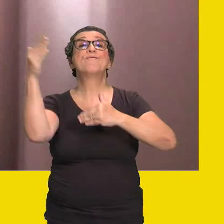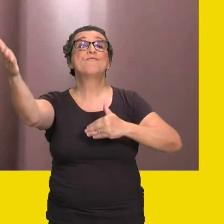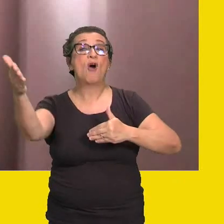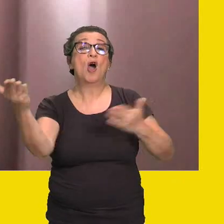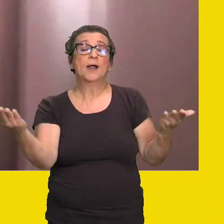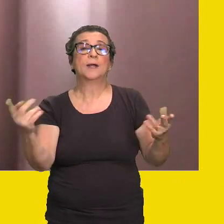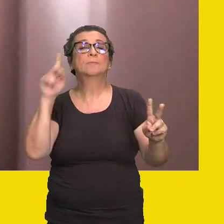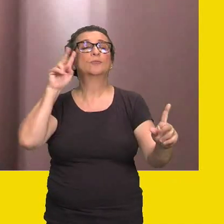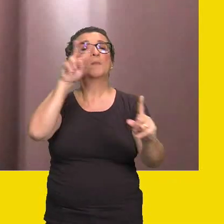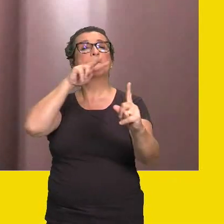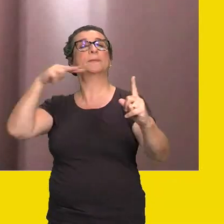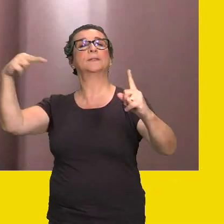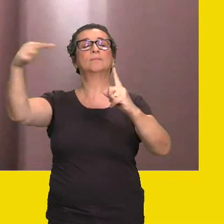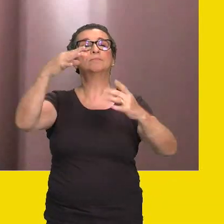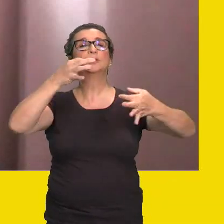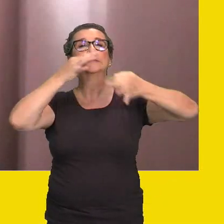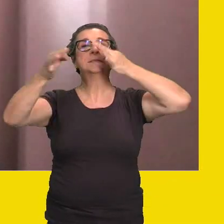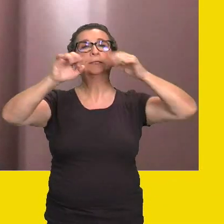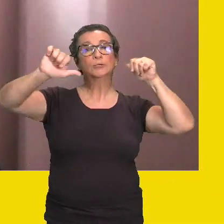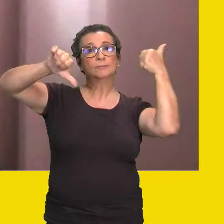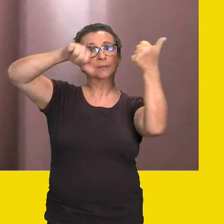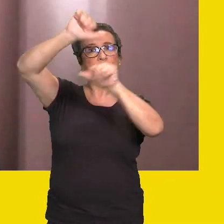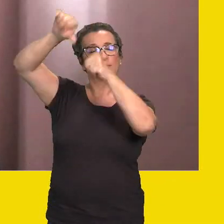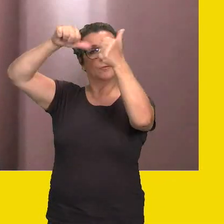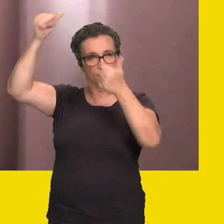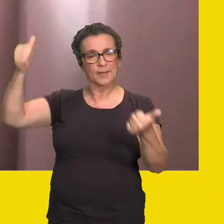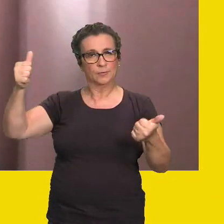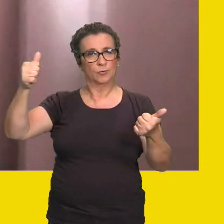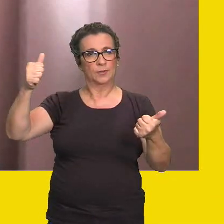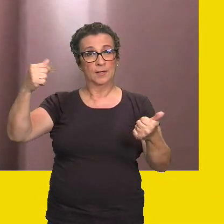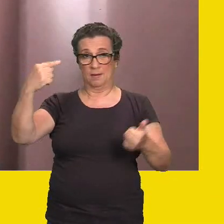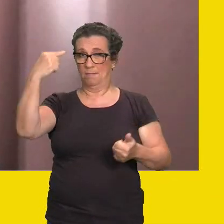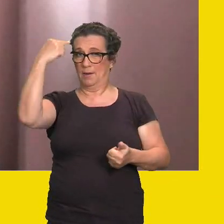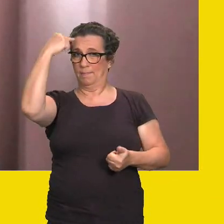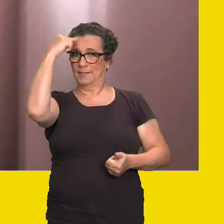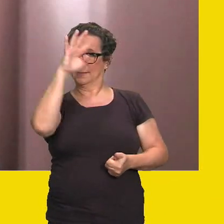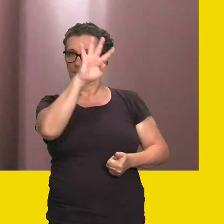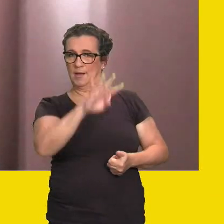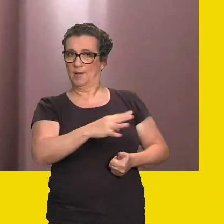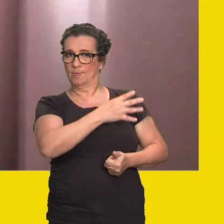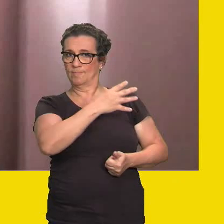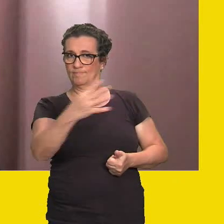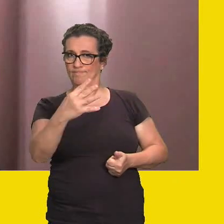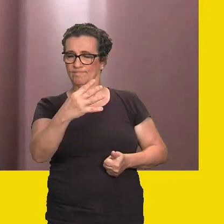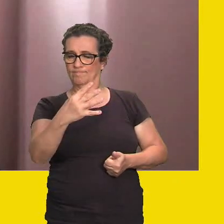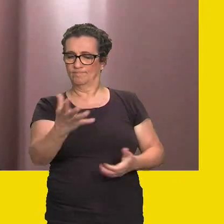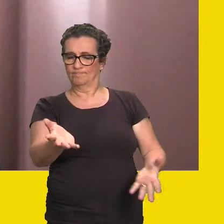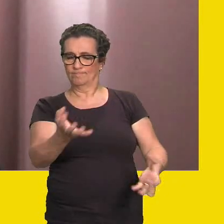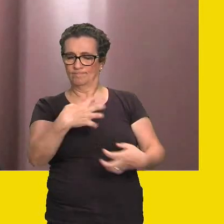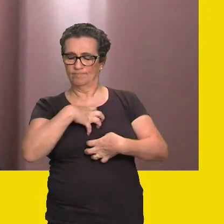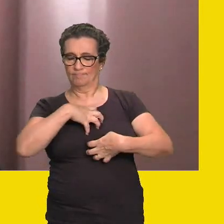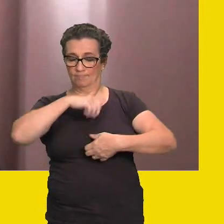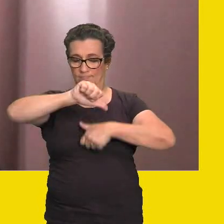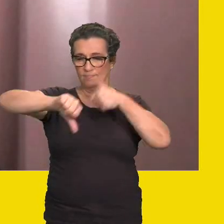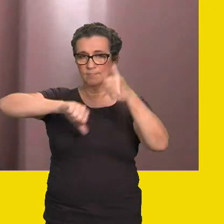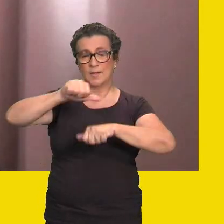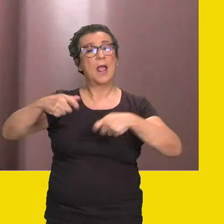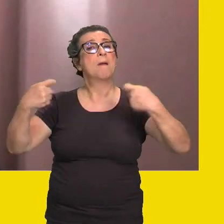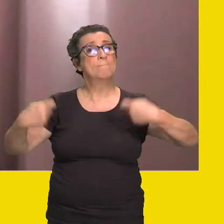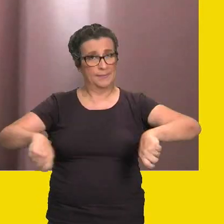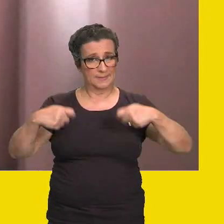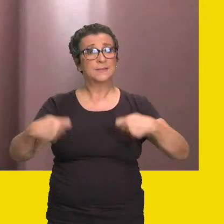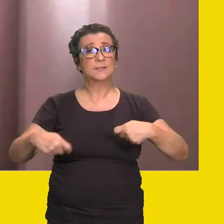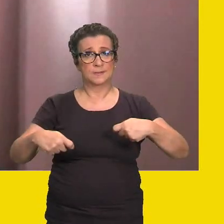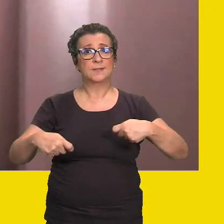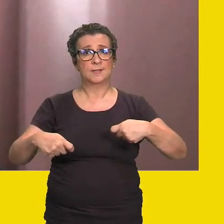numa perspectiva crítico-transformadora. Para pensar um currículo que possibilita a transformação, faz-se necessário uma gestão